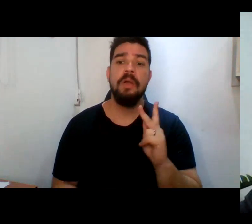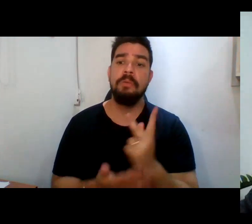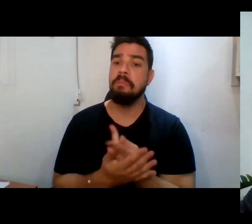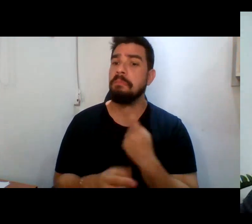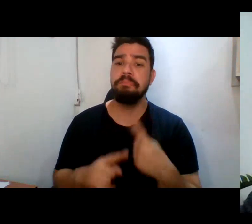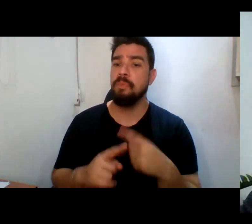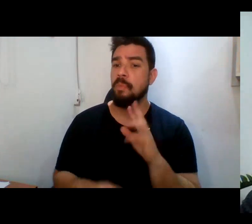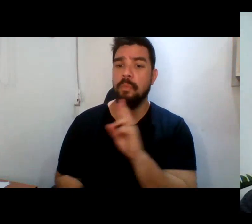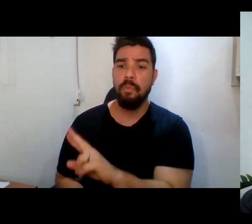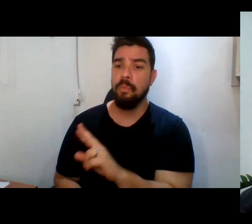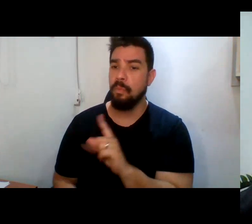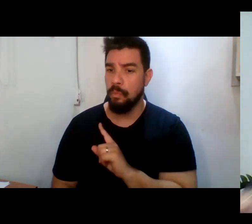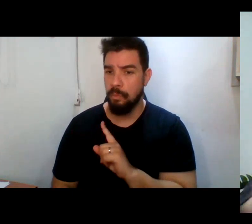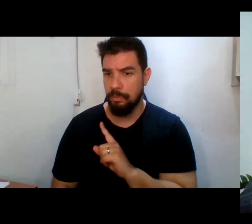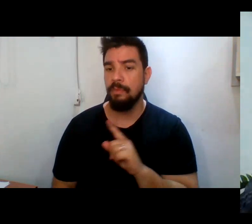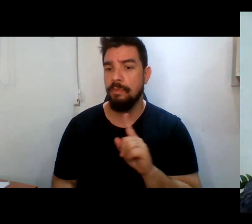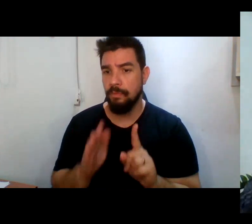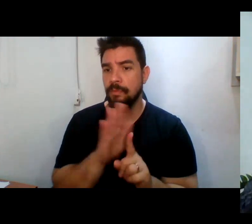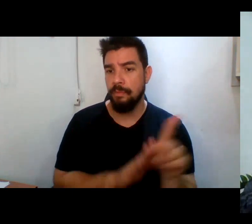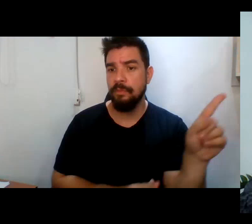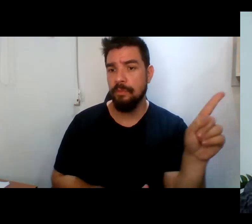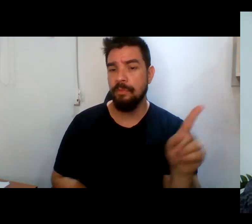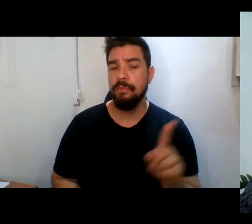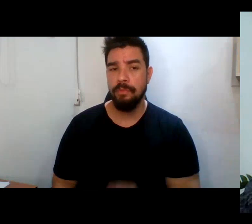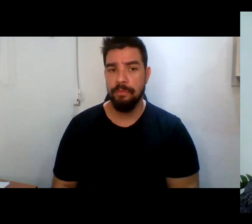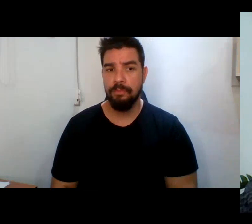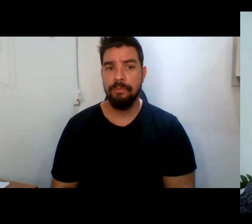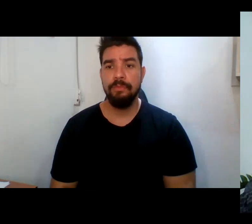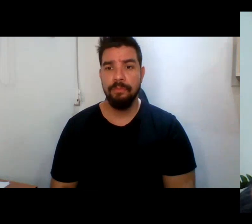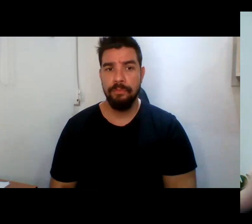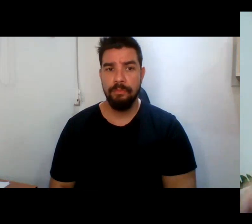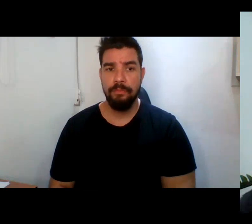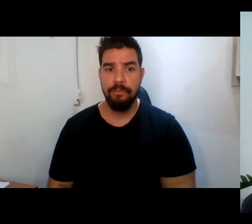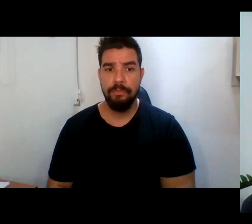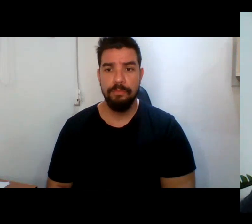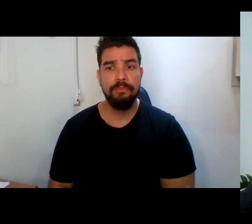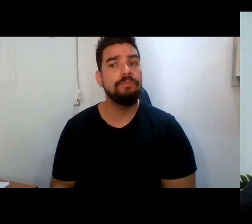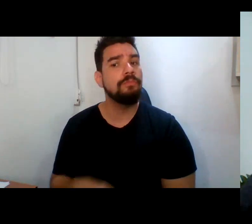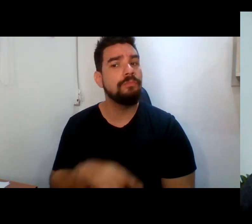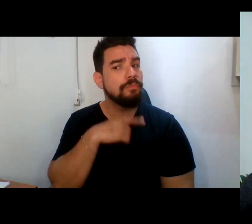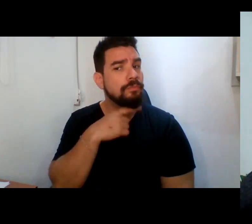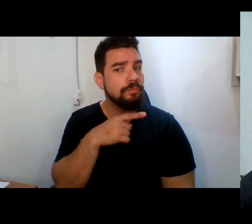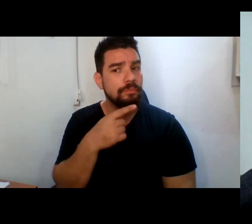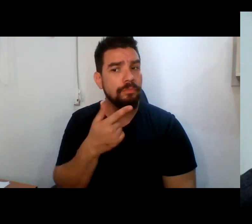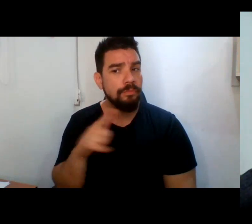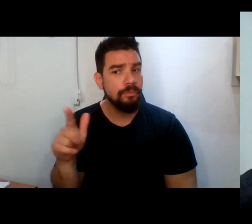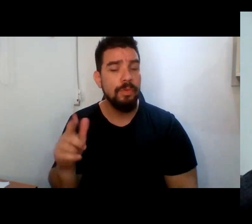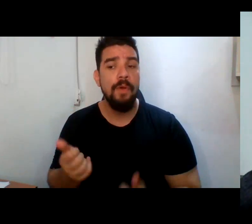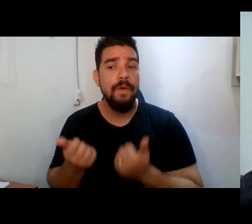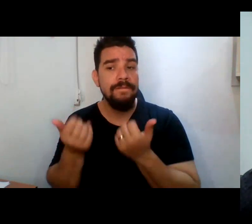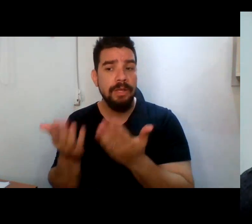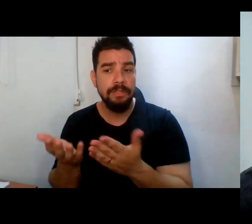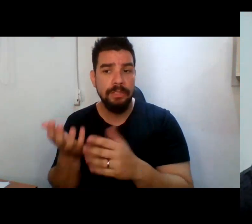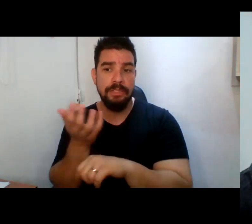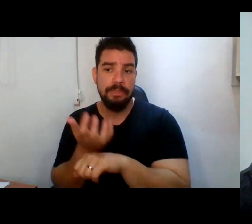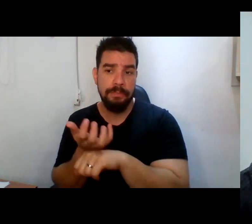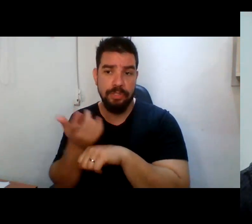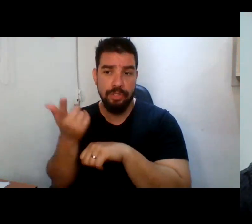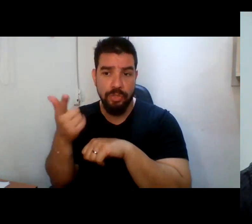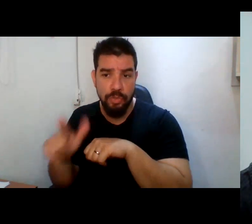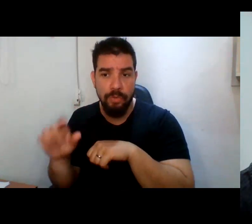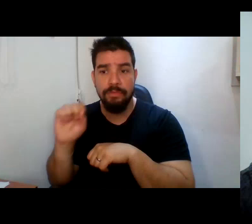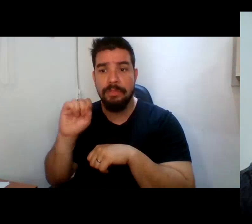bom? Tá bom, E obrigada. aí ela te retorna lá. Outra dúvida é sobre a reoferta para quem ficou com alguma reprovação